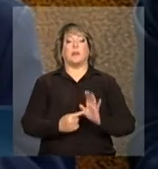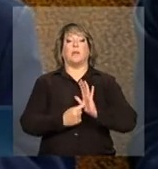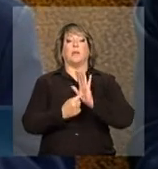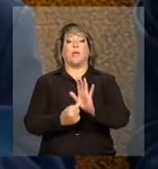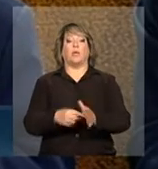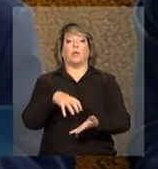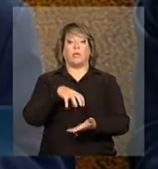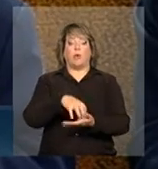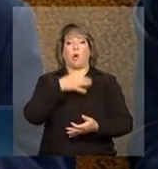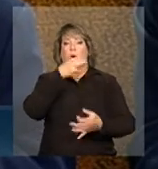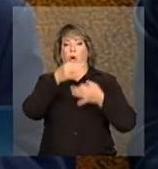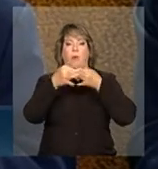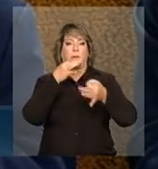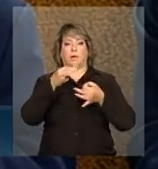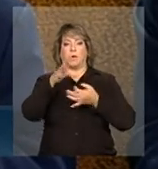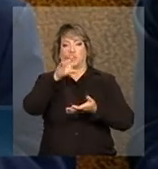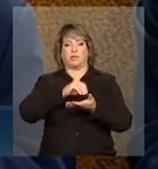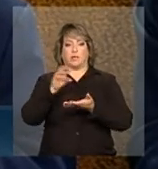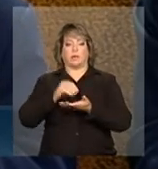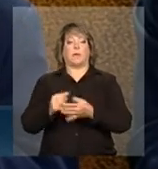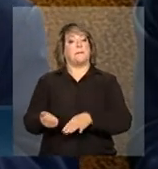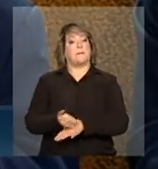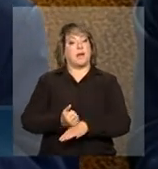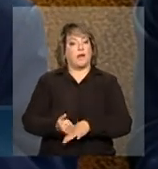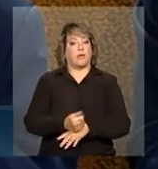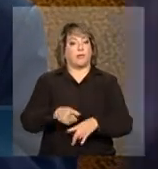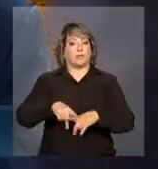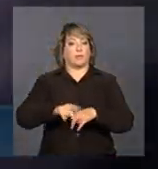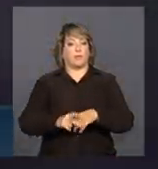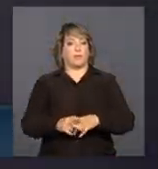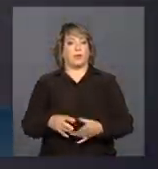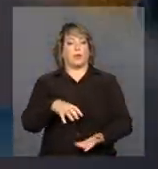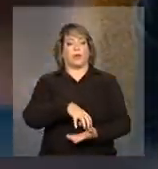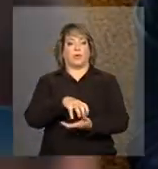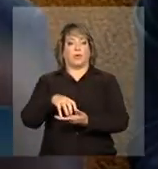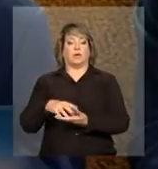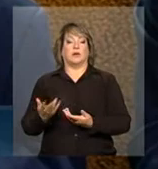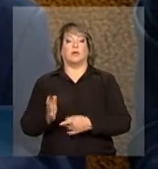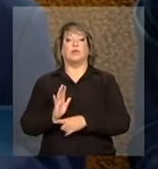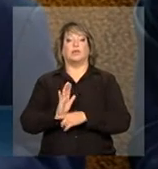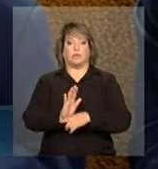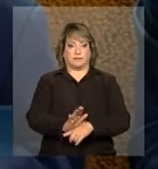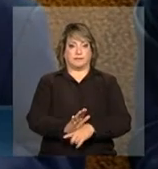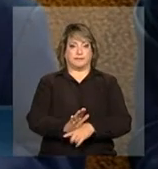propostas para o seu aperfeiçoamento e um conjunto de contribuições